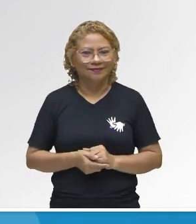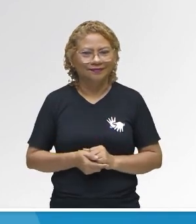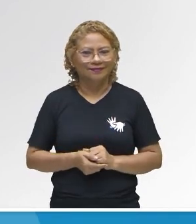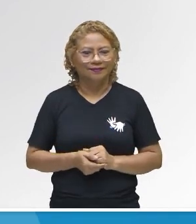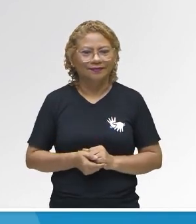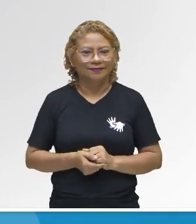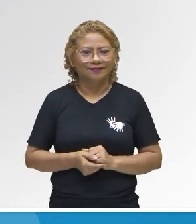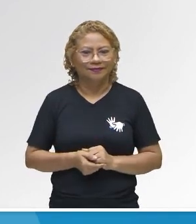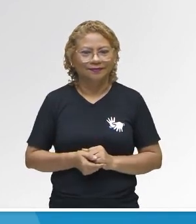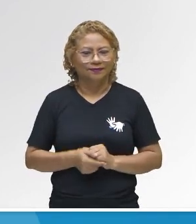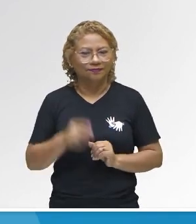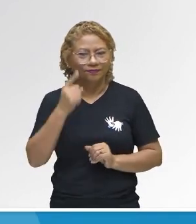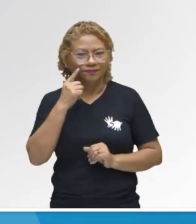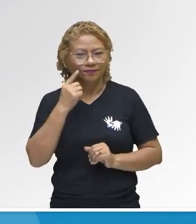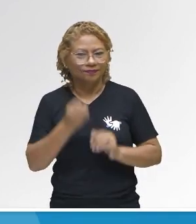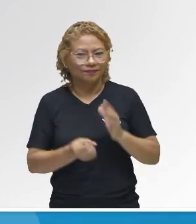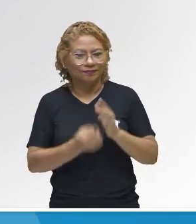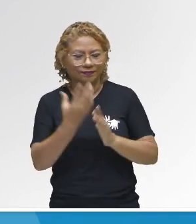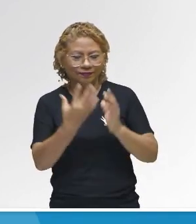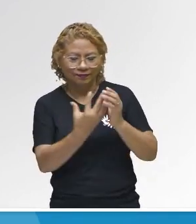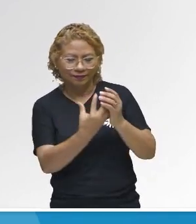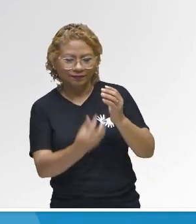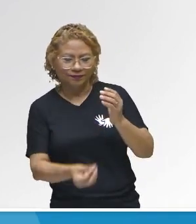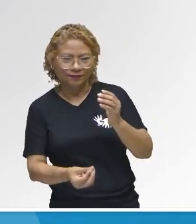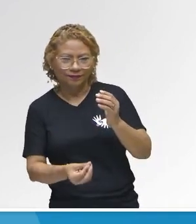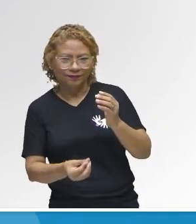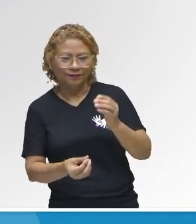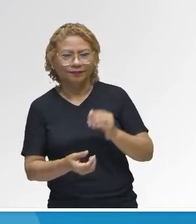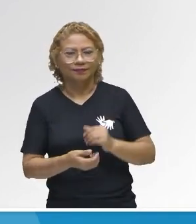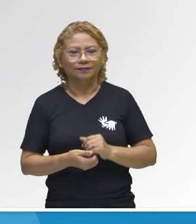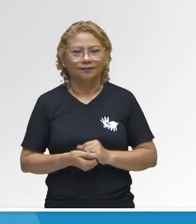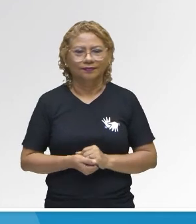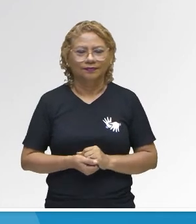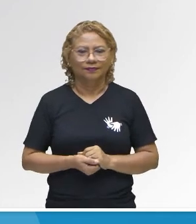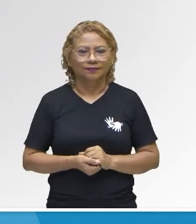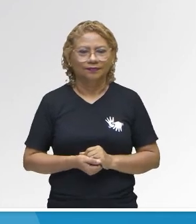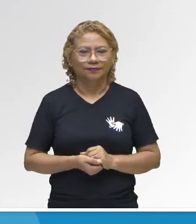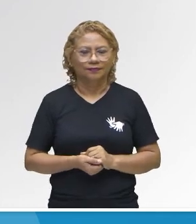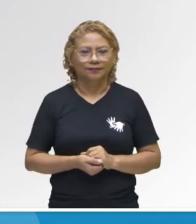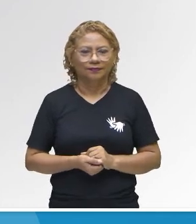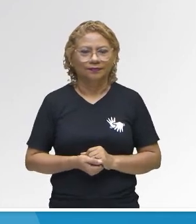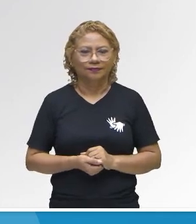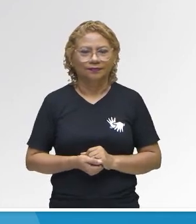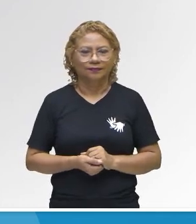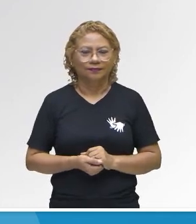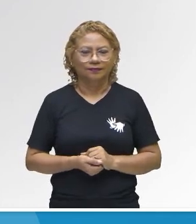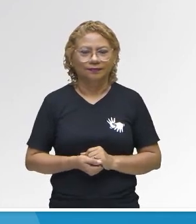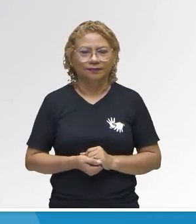essa sombra? Olha só, colocando esse triângulo nessa posição, como se ele estivesse em pé,